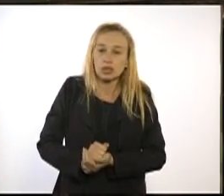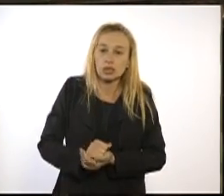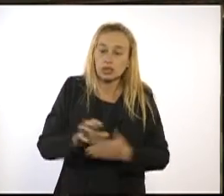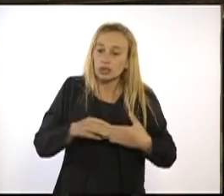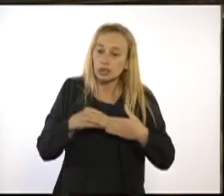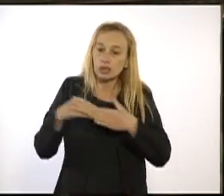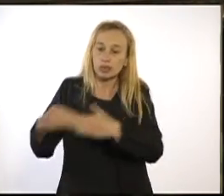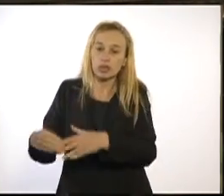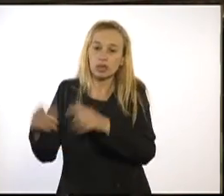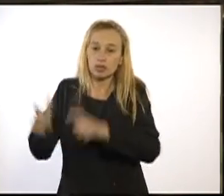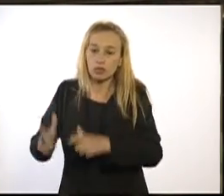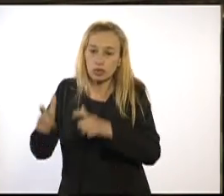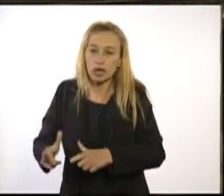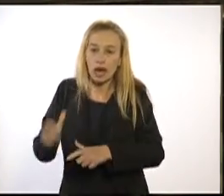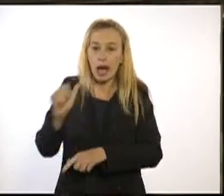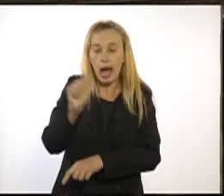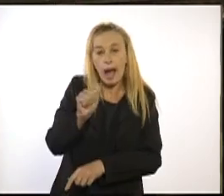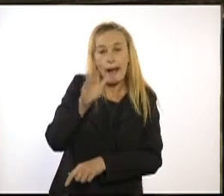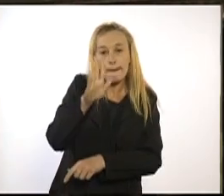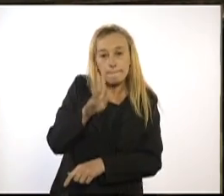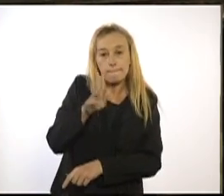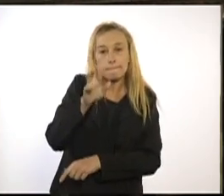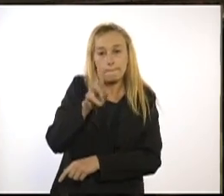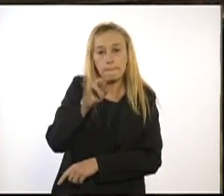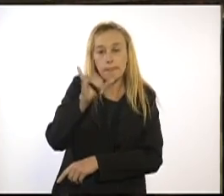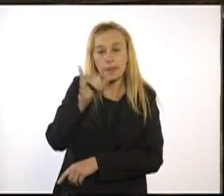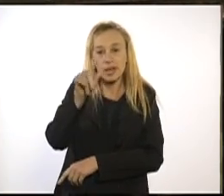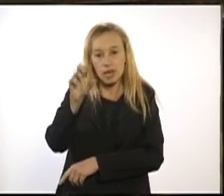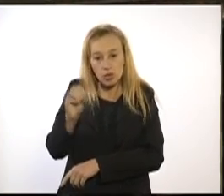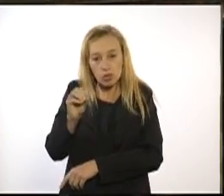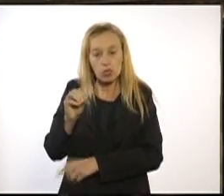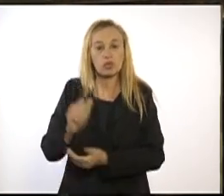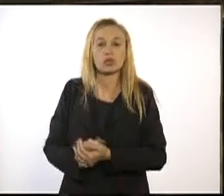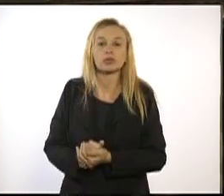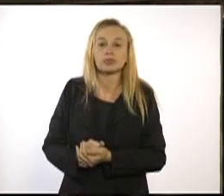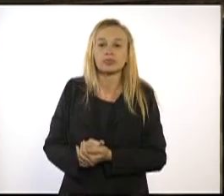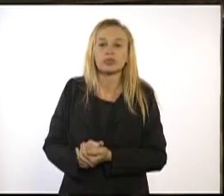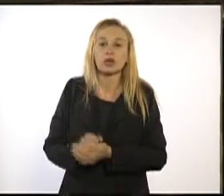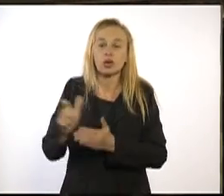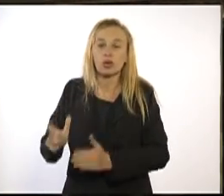encaminhadas, seja os abrigos, seja aos centros de